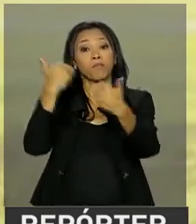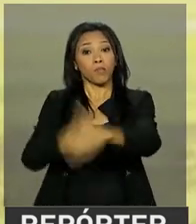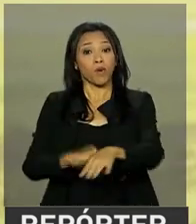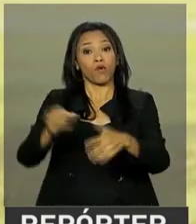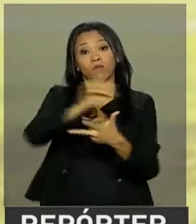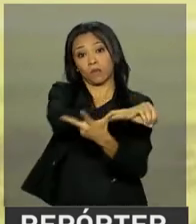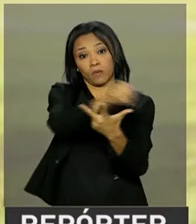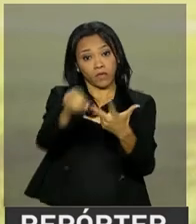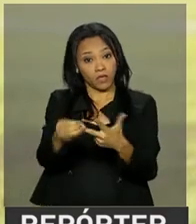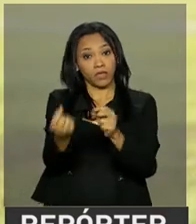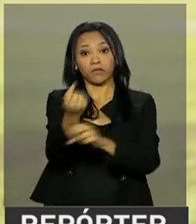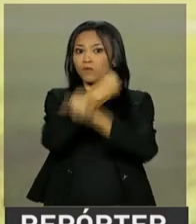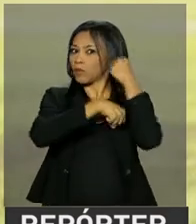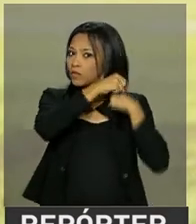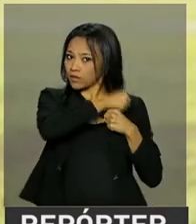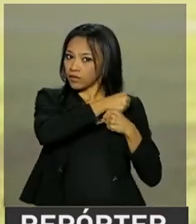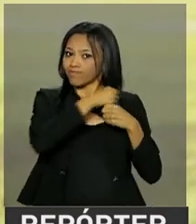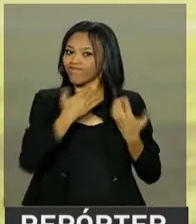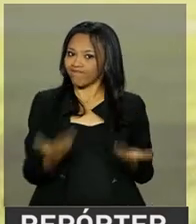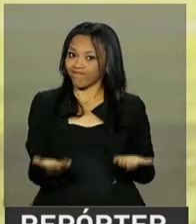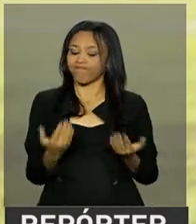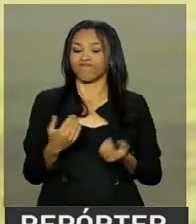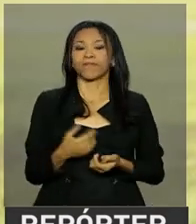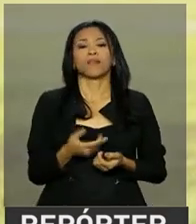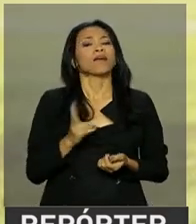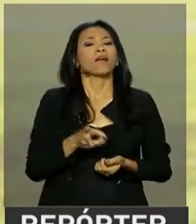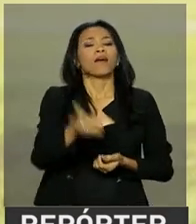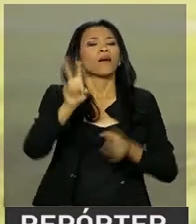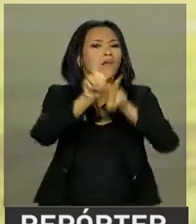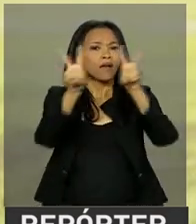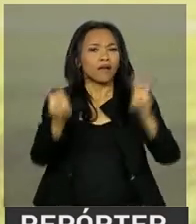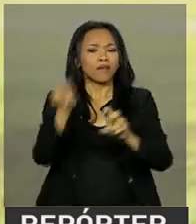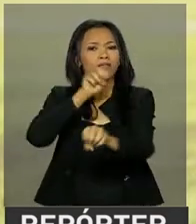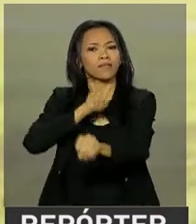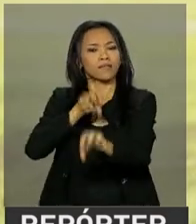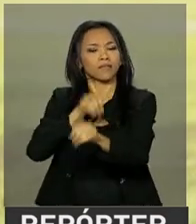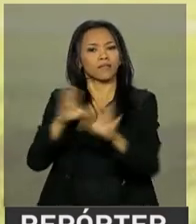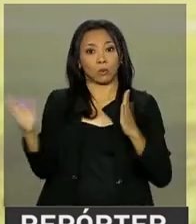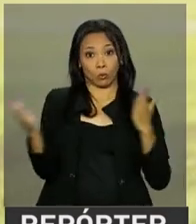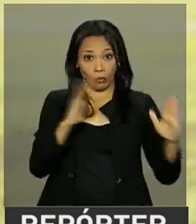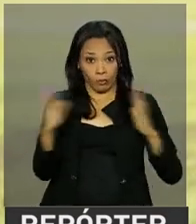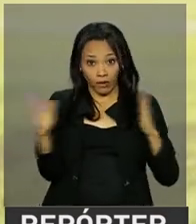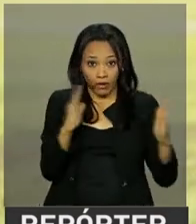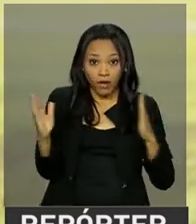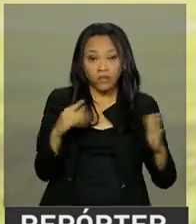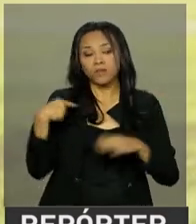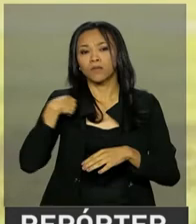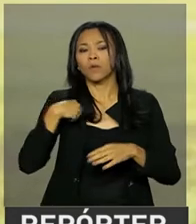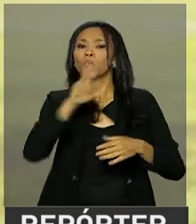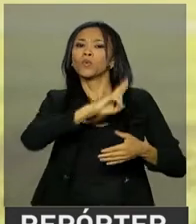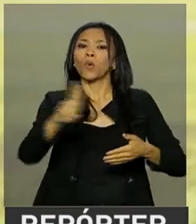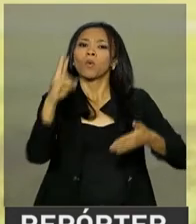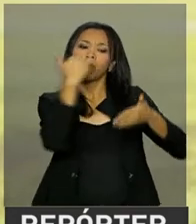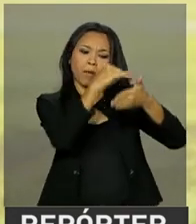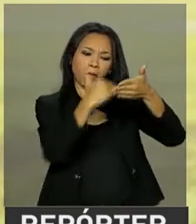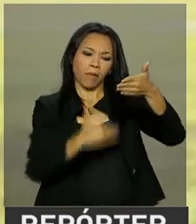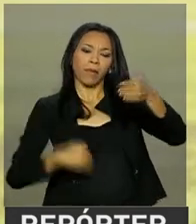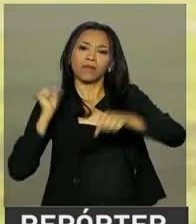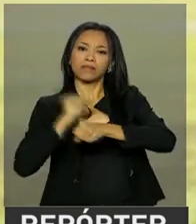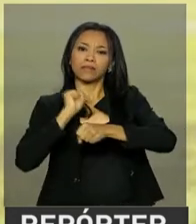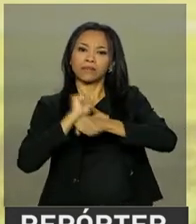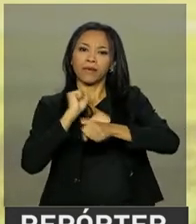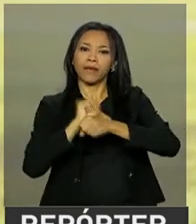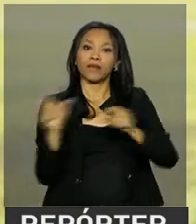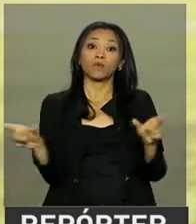no ano passado bom e ainda falando em educação o prazo para a lista de espera do sisu que começou